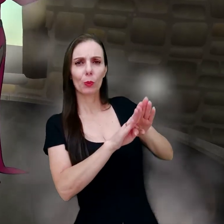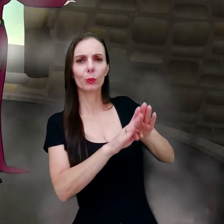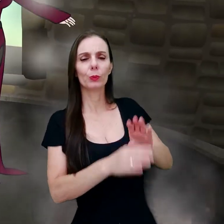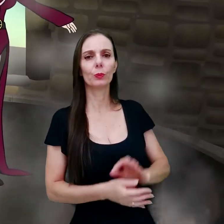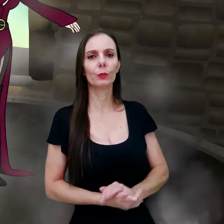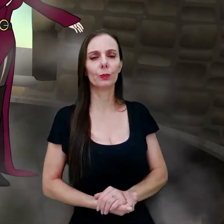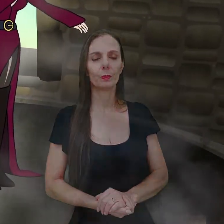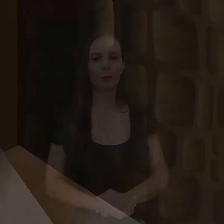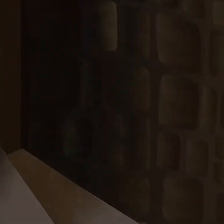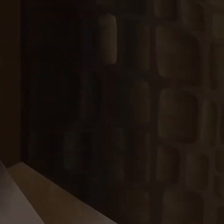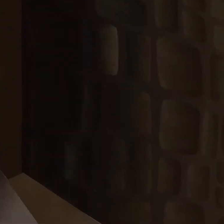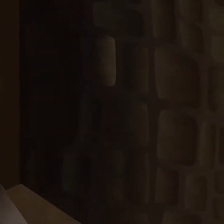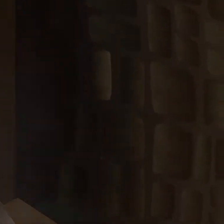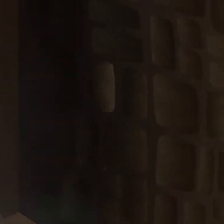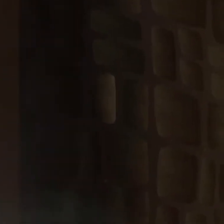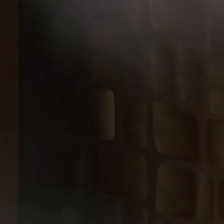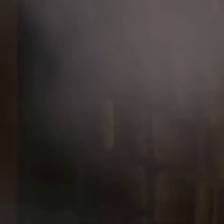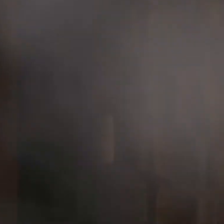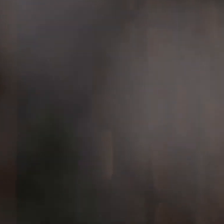começaram a desmoronar.